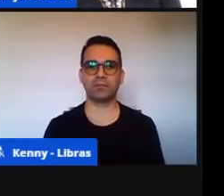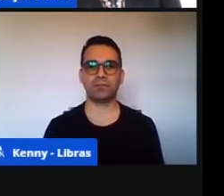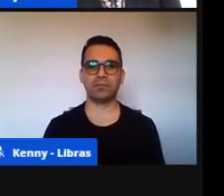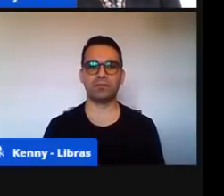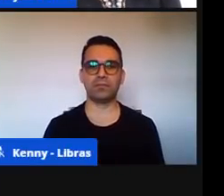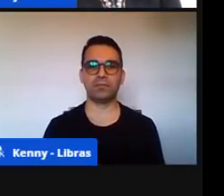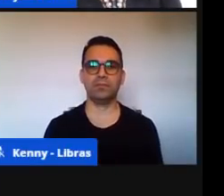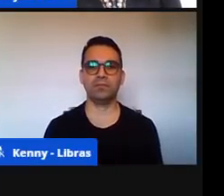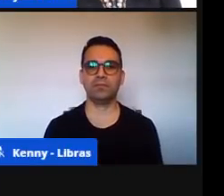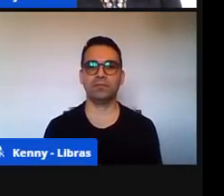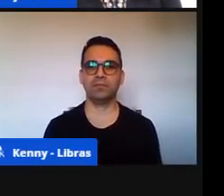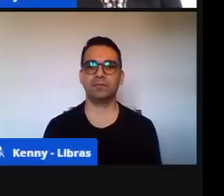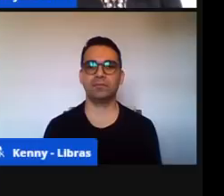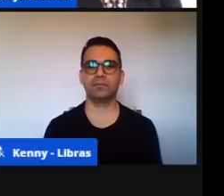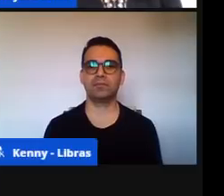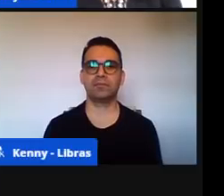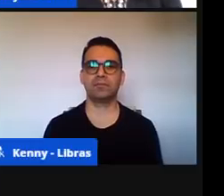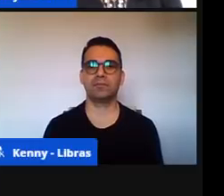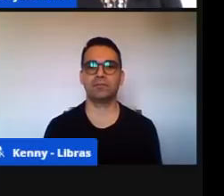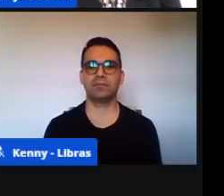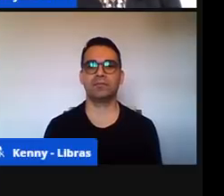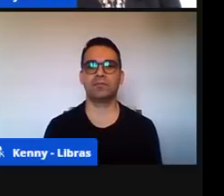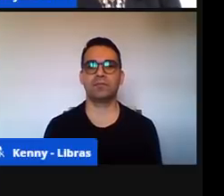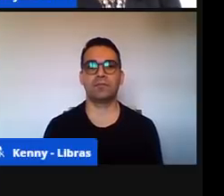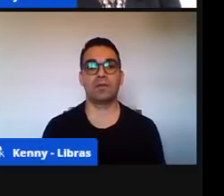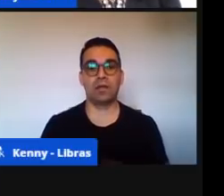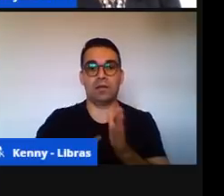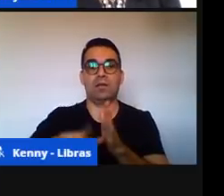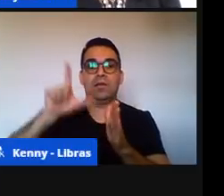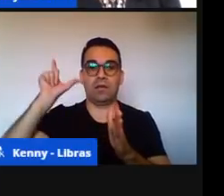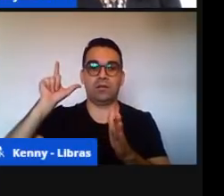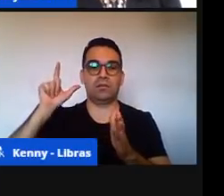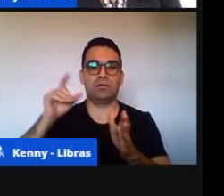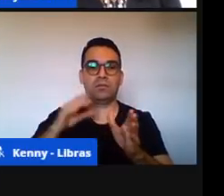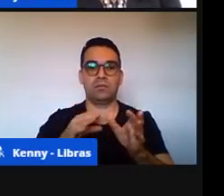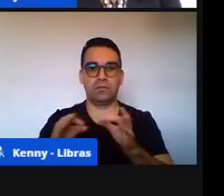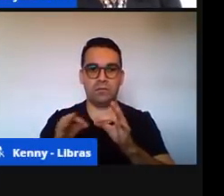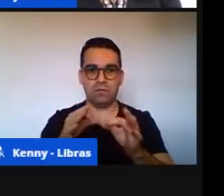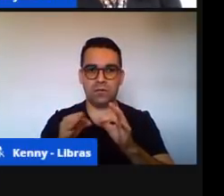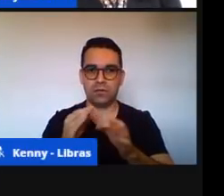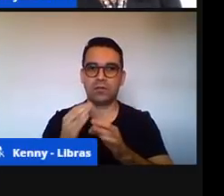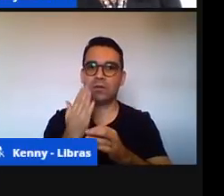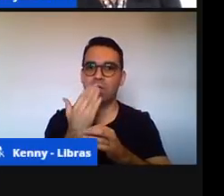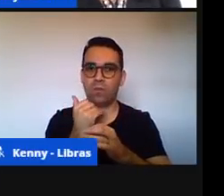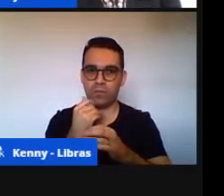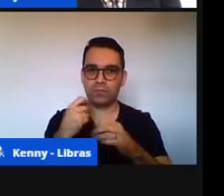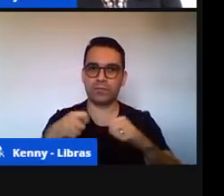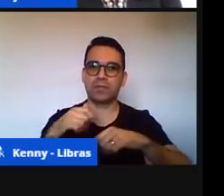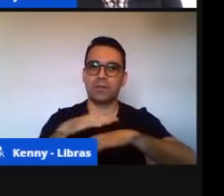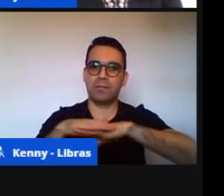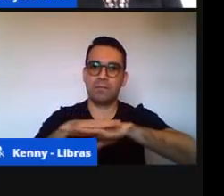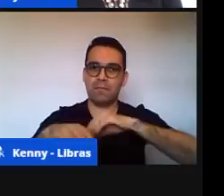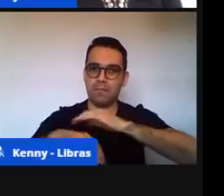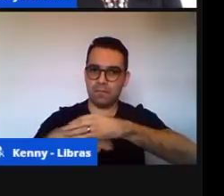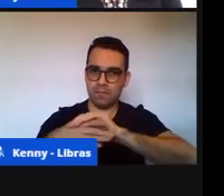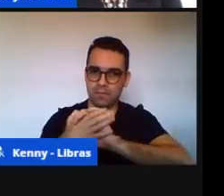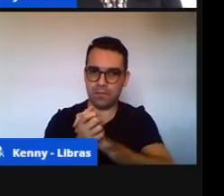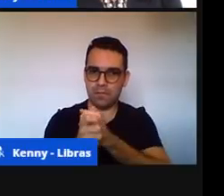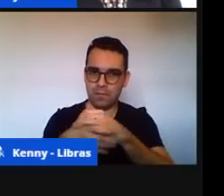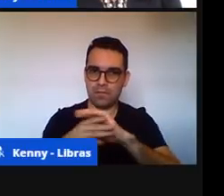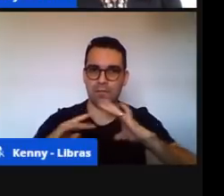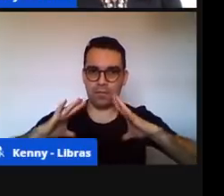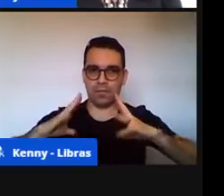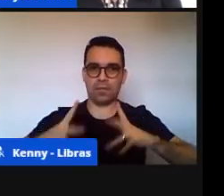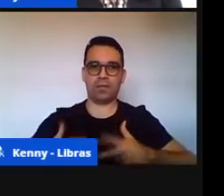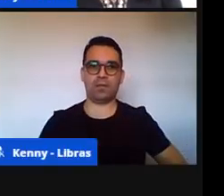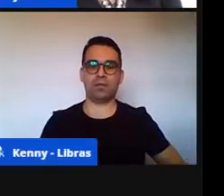A higienização das mãos deve ser realizada no início e no término de todas as atividades. Então, quando a gente começa o nosso